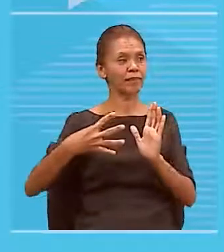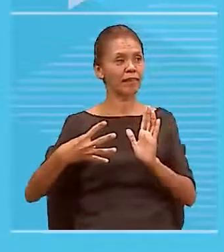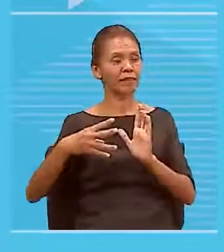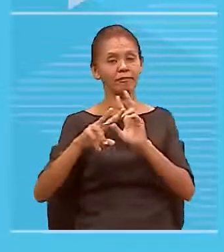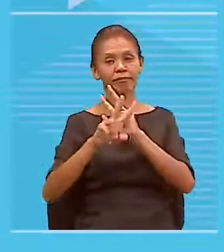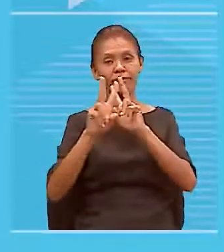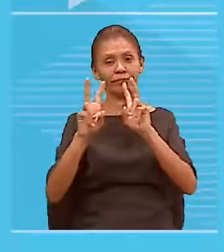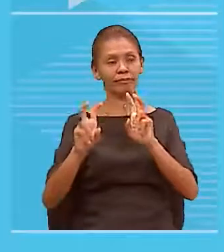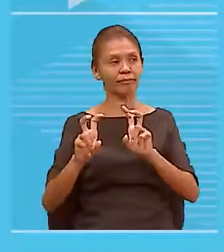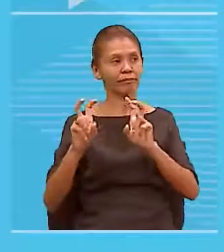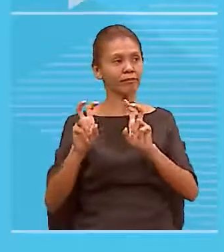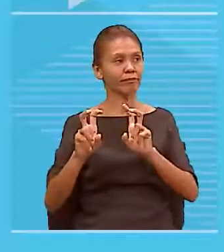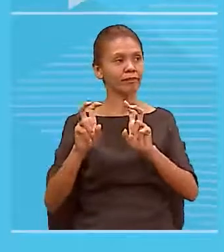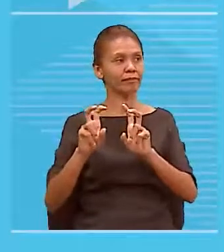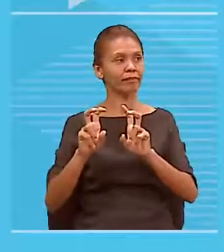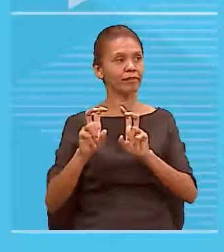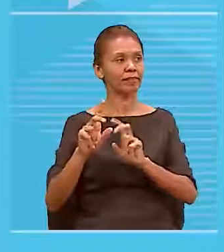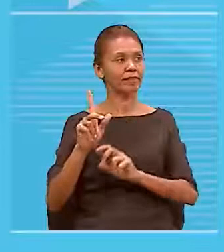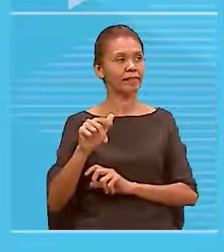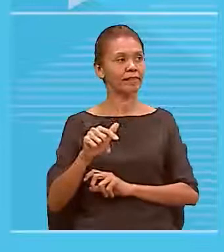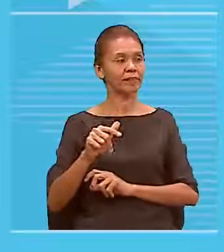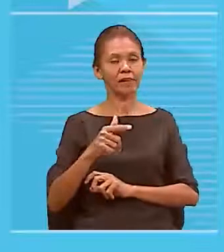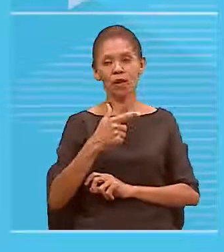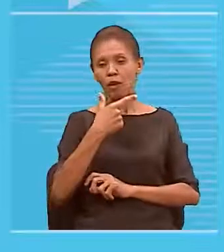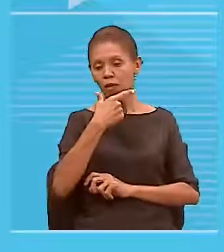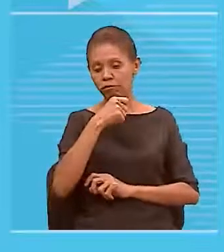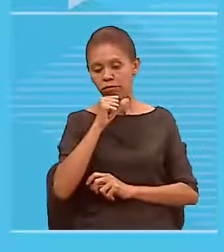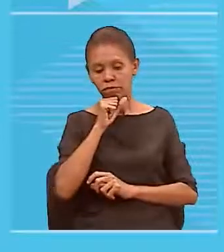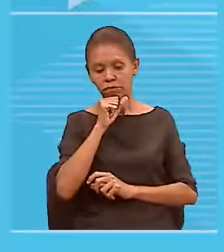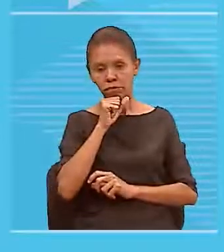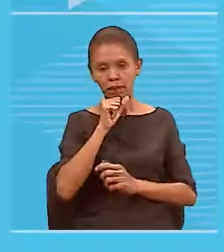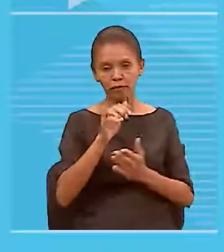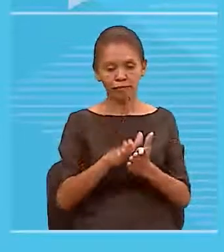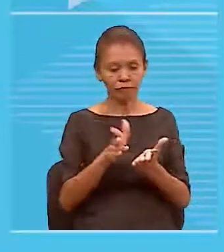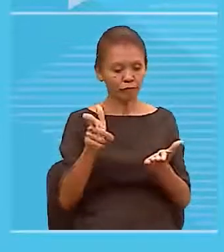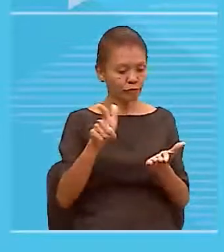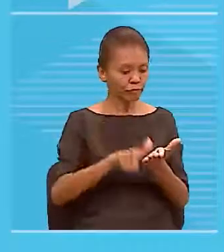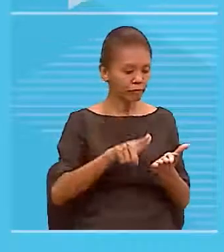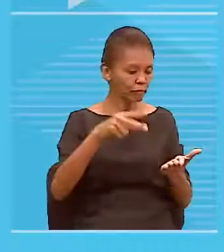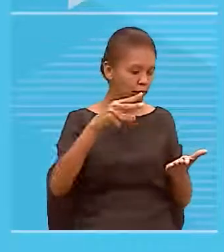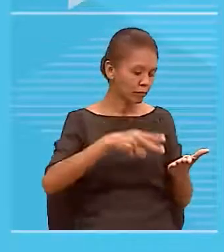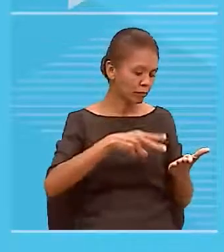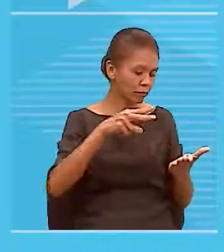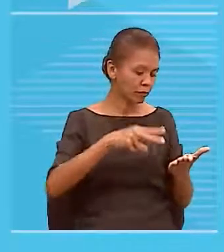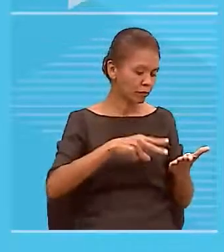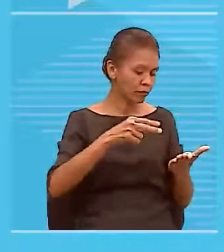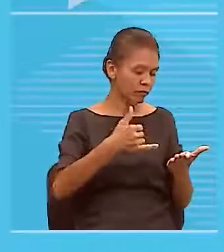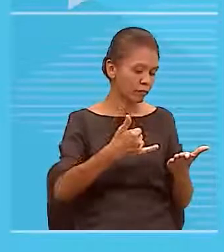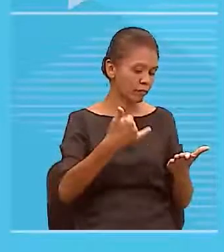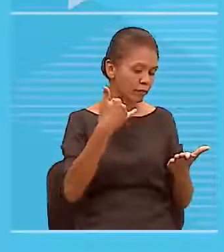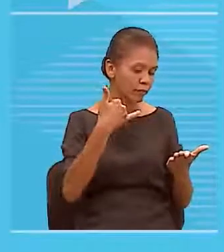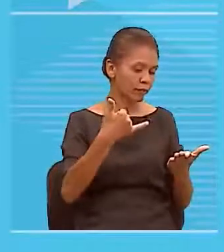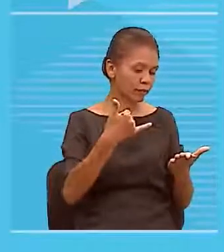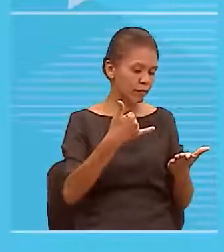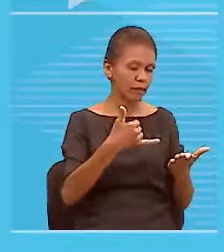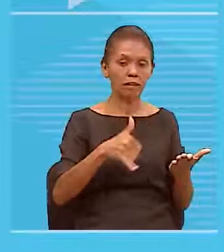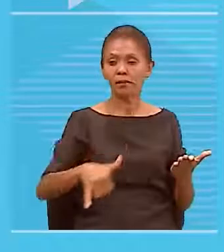o pai lia o jornal Notícias do mundo o Telefone Tocou